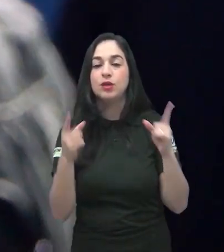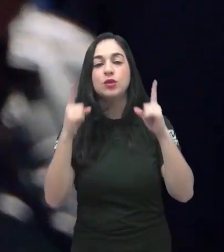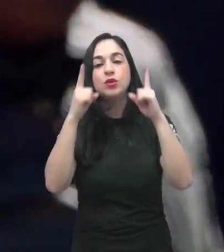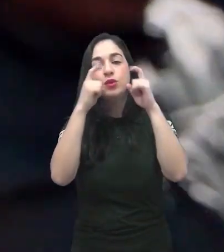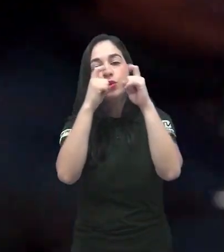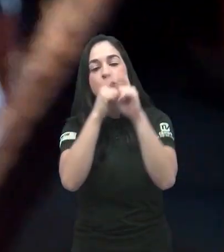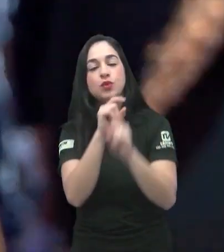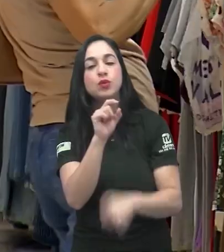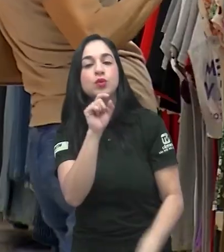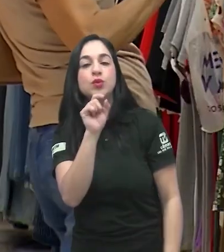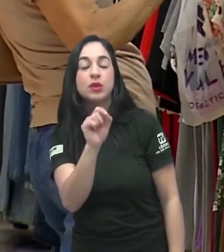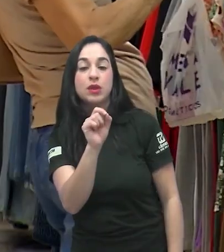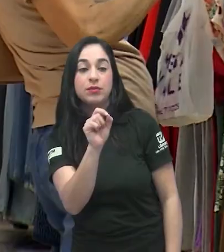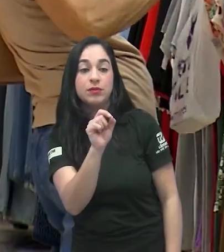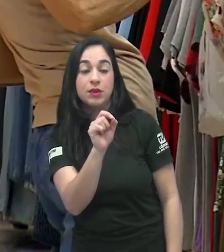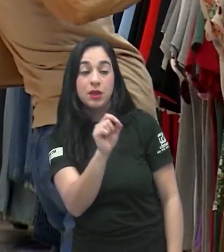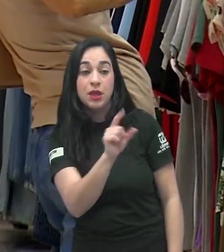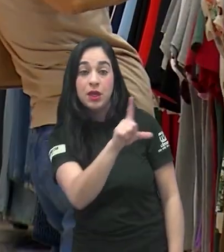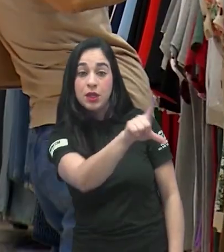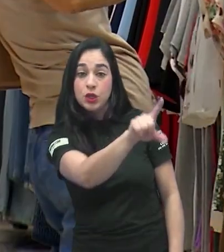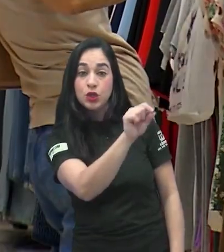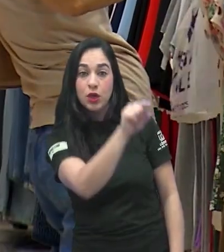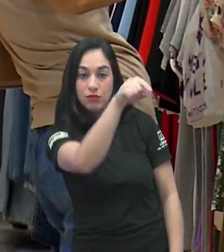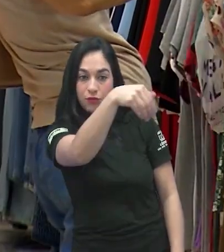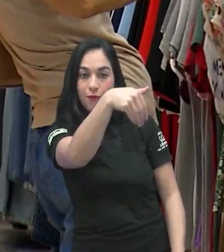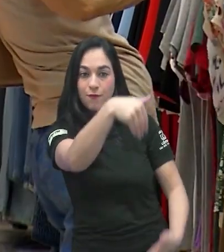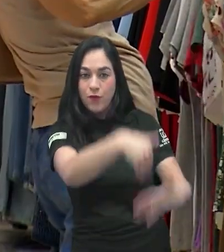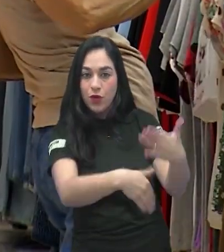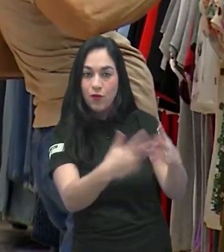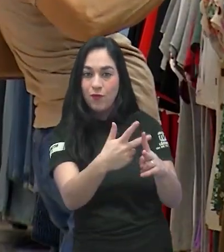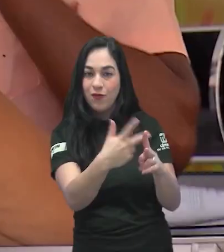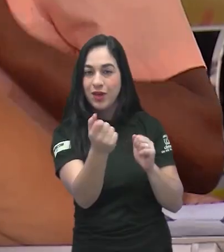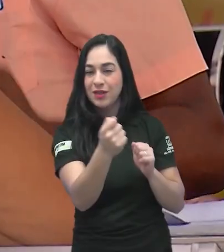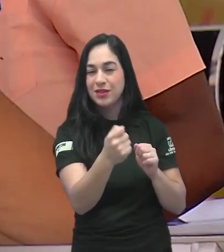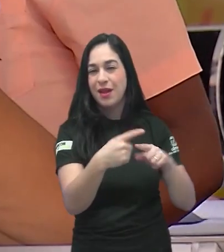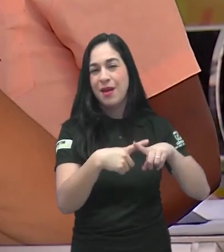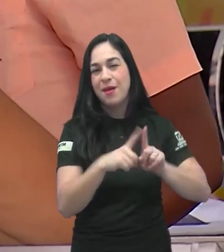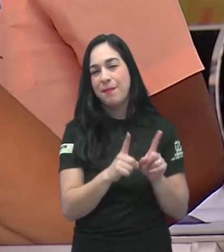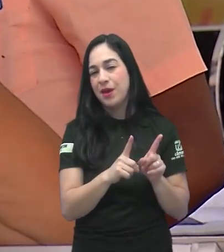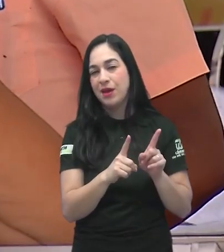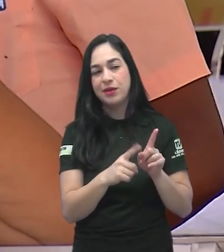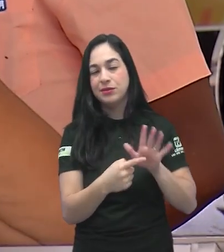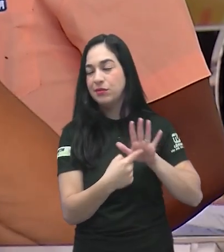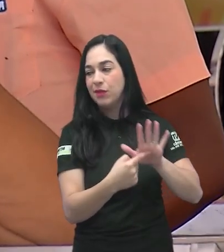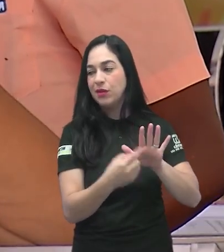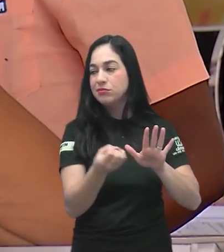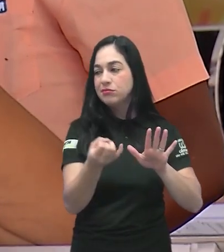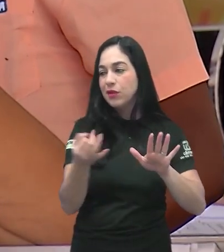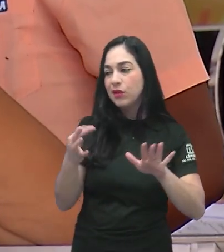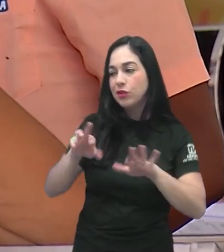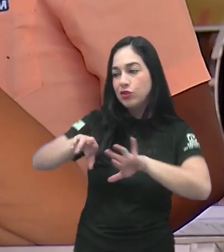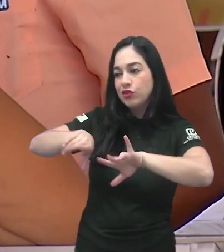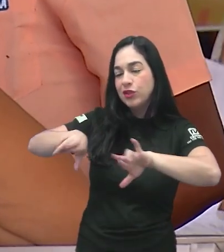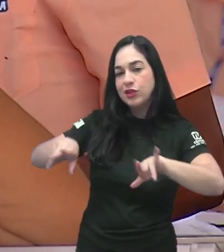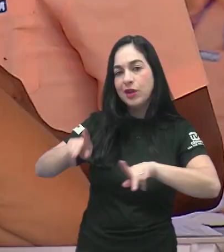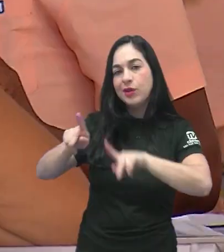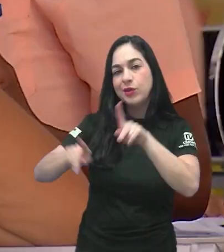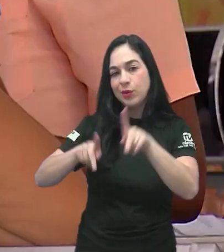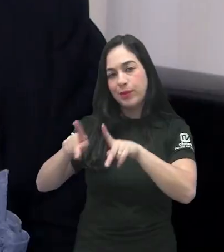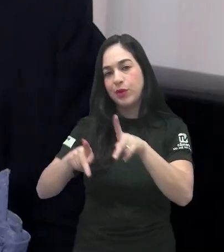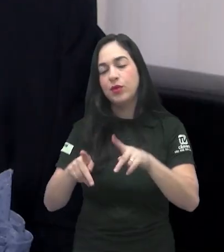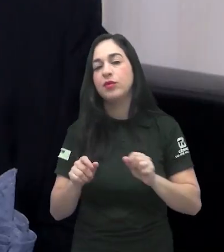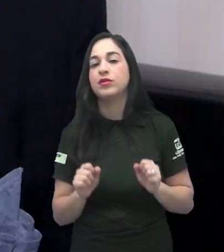um desafio. O perfil dos eleitos nem sempre reflete a diversidade da